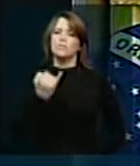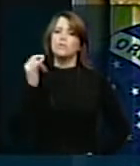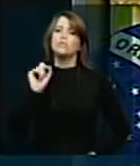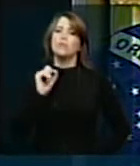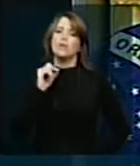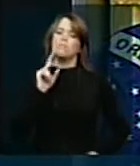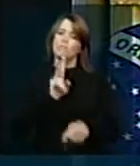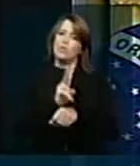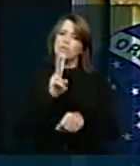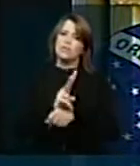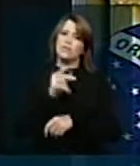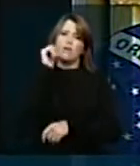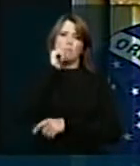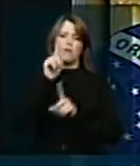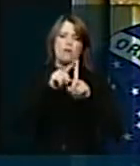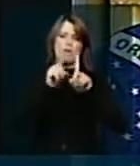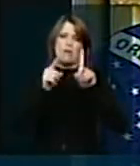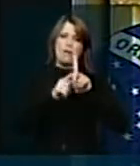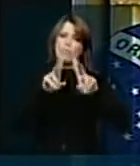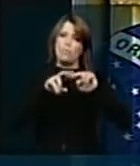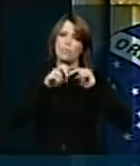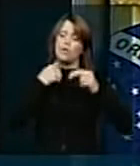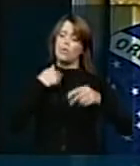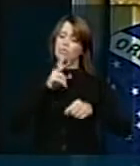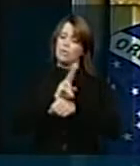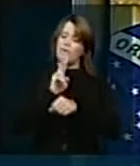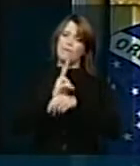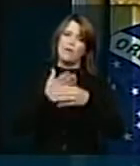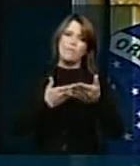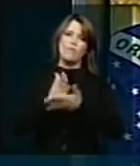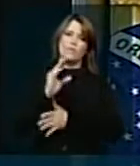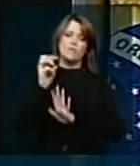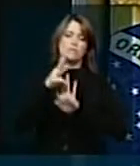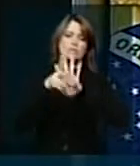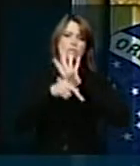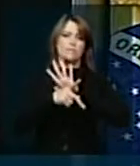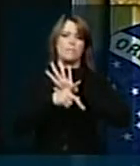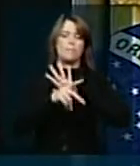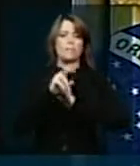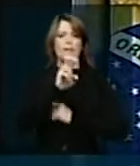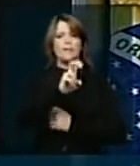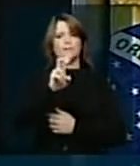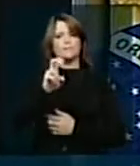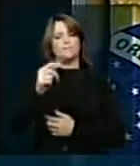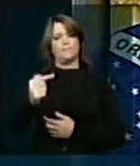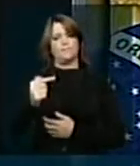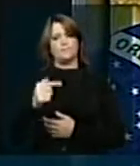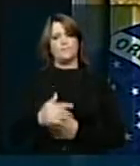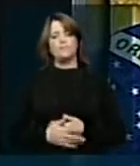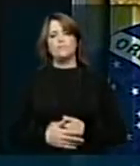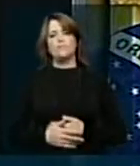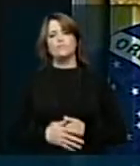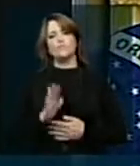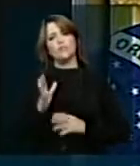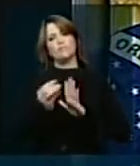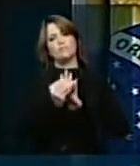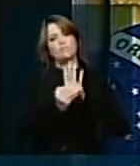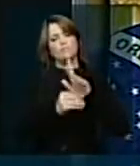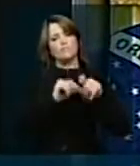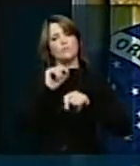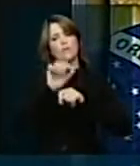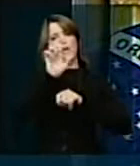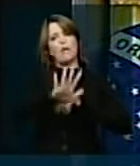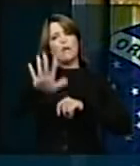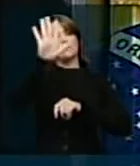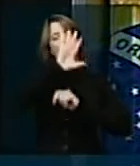proteção à gestante. Nesse sentido, defendo a aprovação da medida provisória 557, que estabelece um sistema